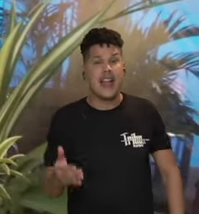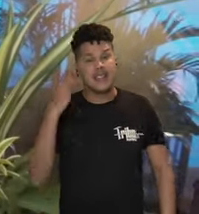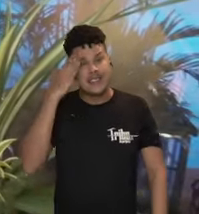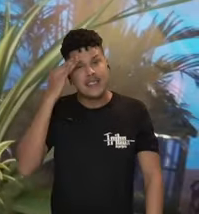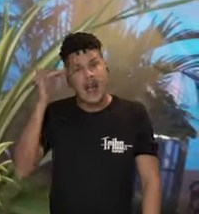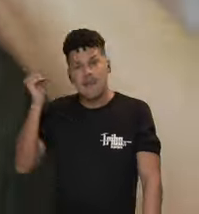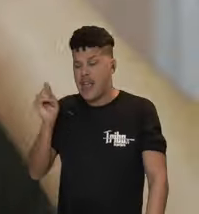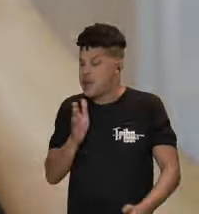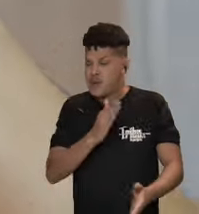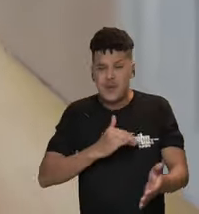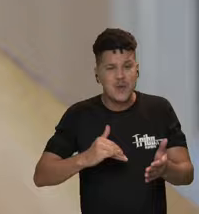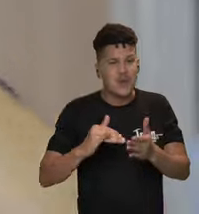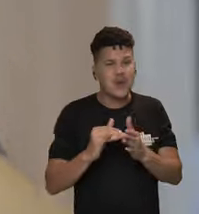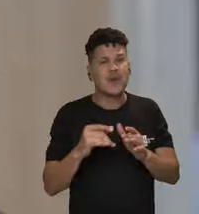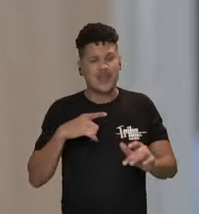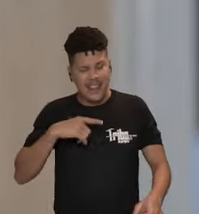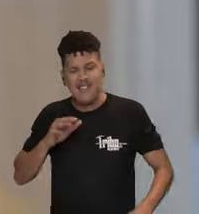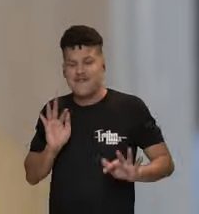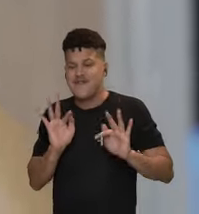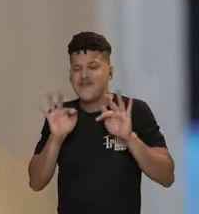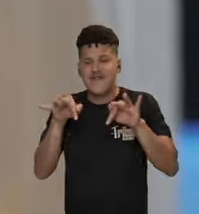Saber que tudo chega ao fim.